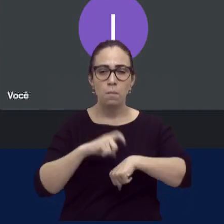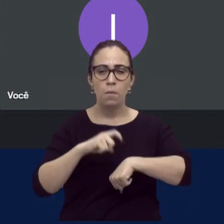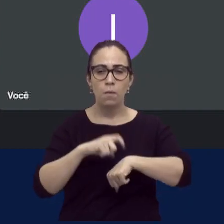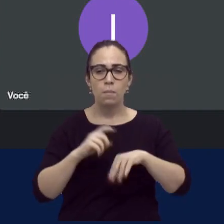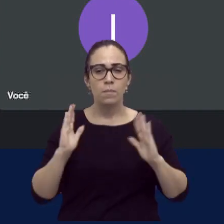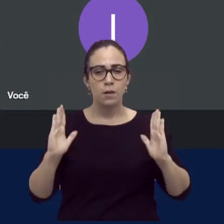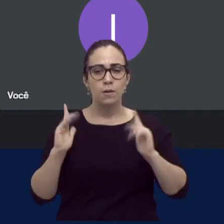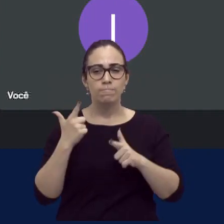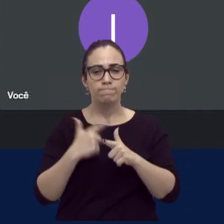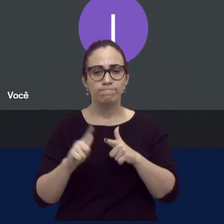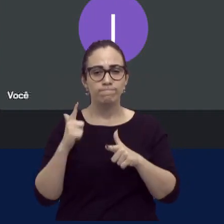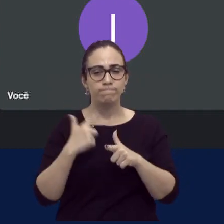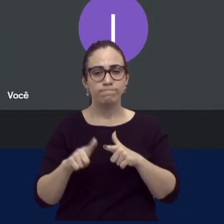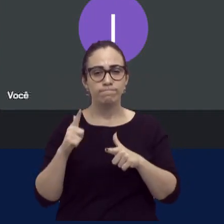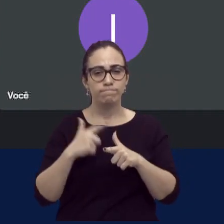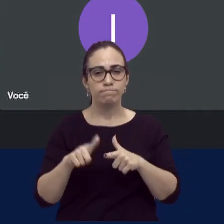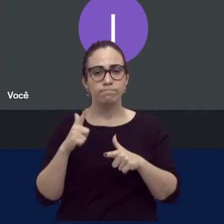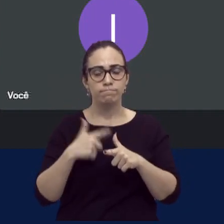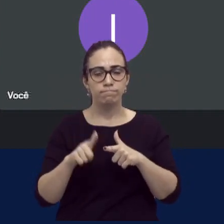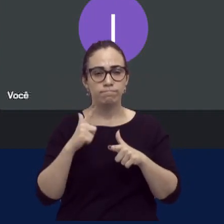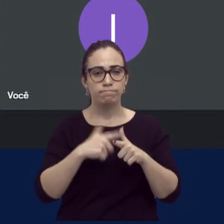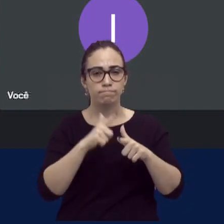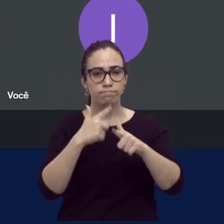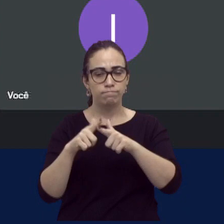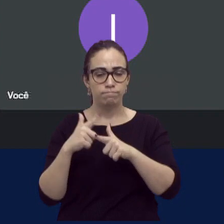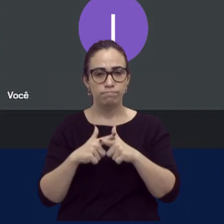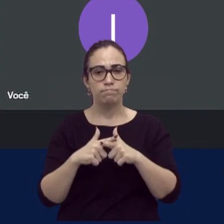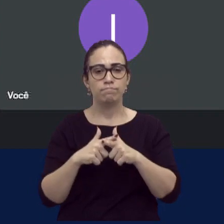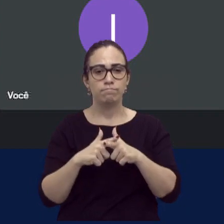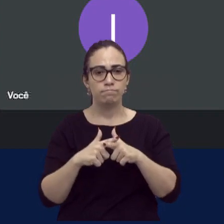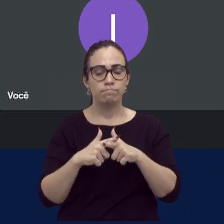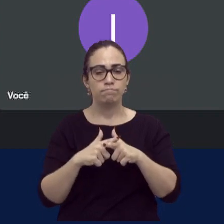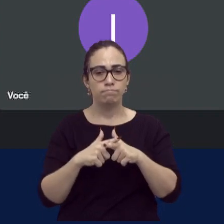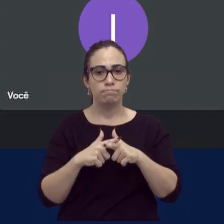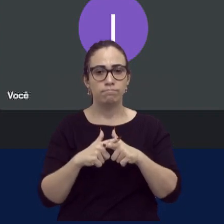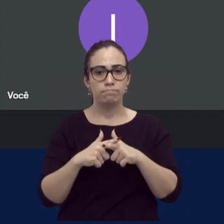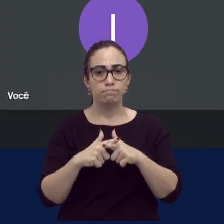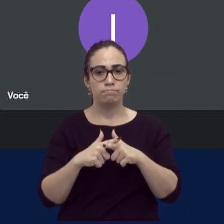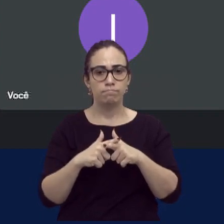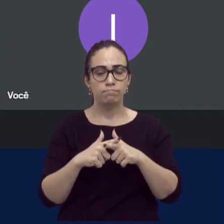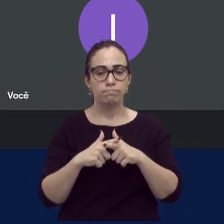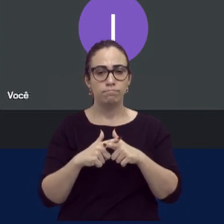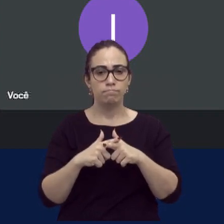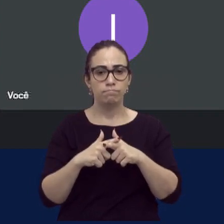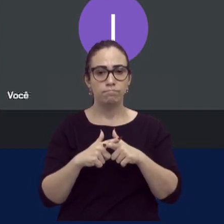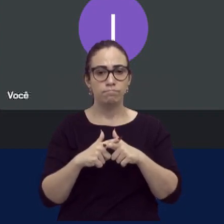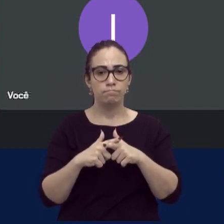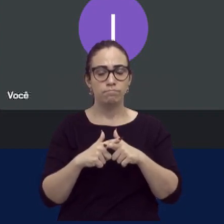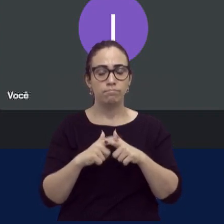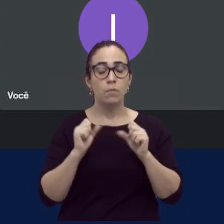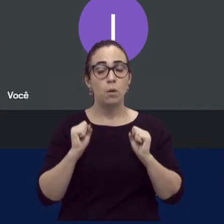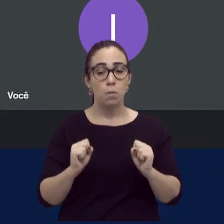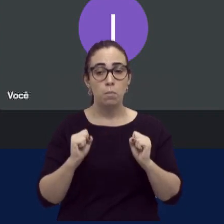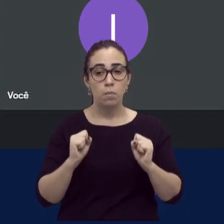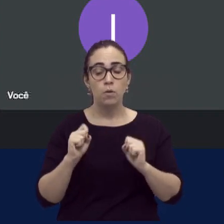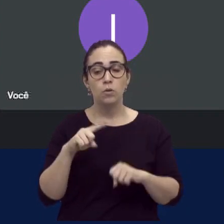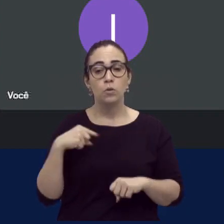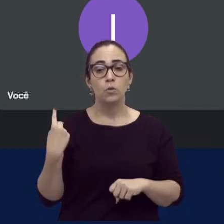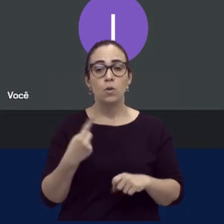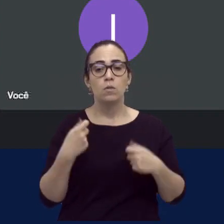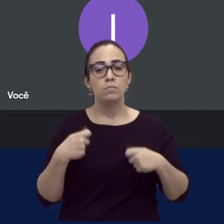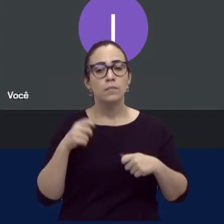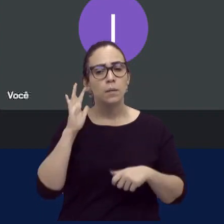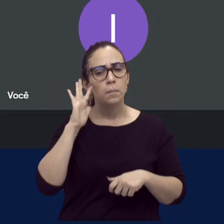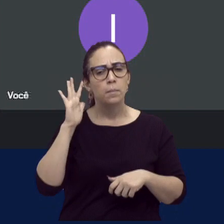turbulentos, em certo sentido, e a gente pode, talvez, por uma necessidade presente do nosso dia a dia,